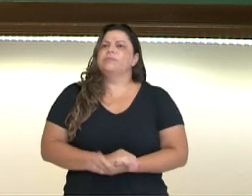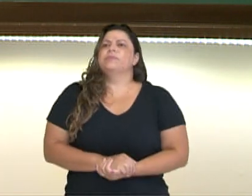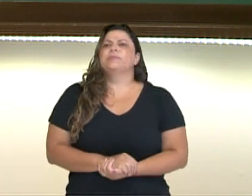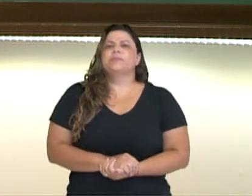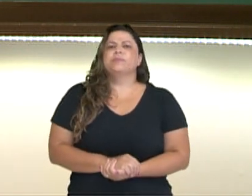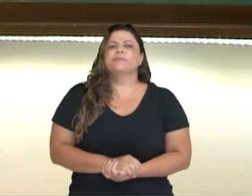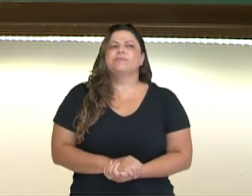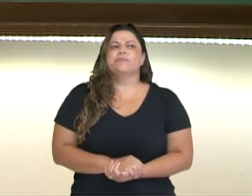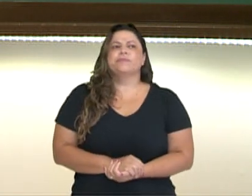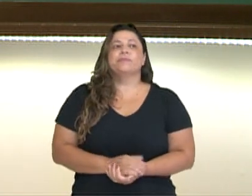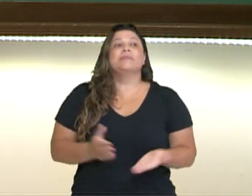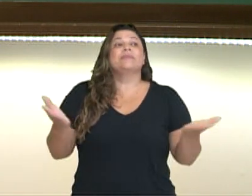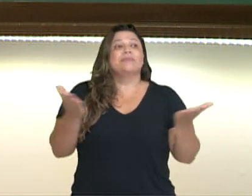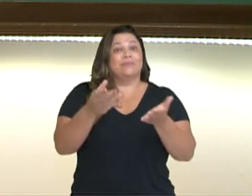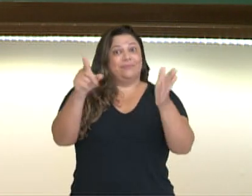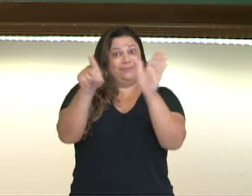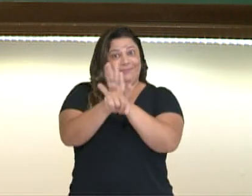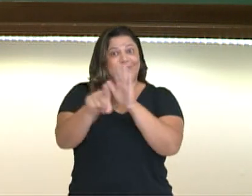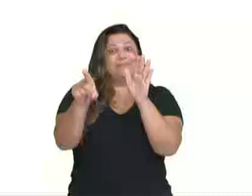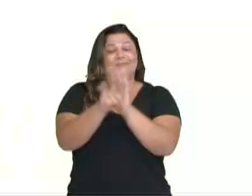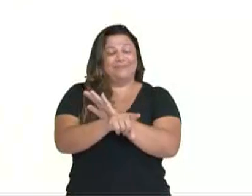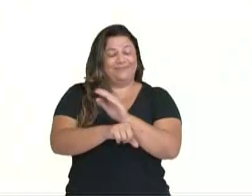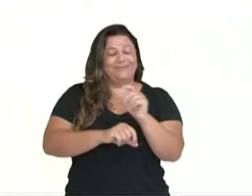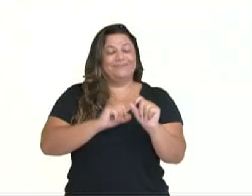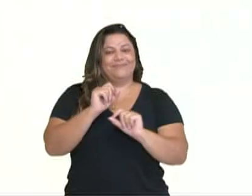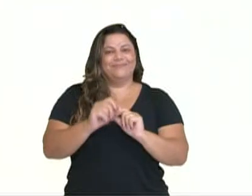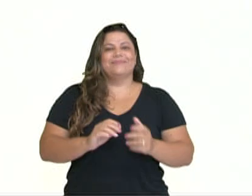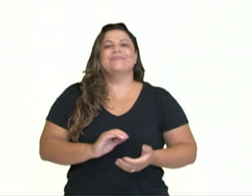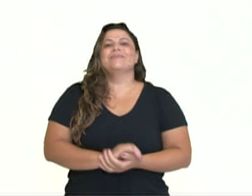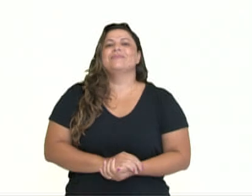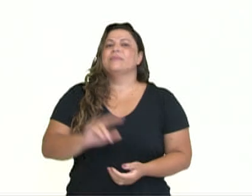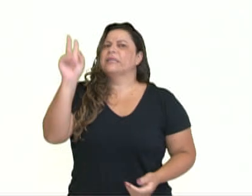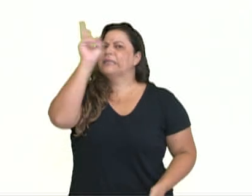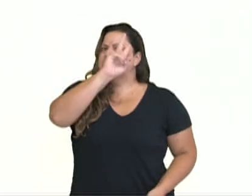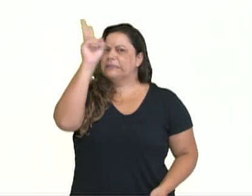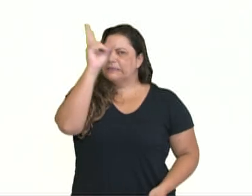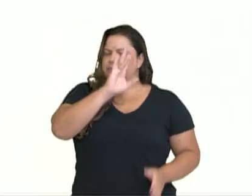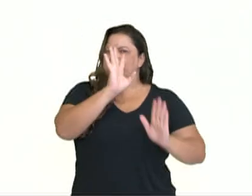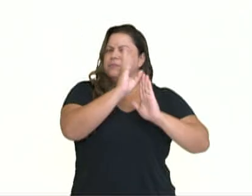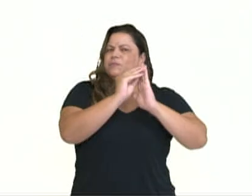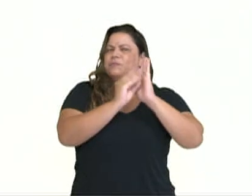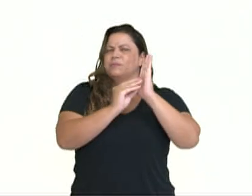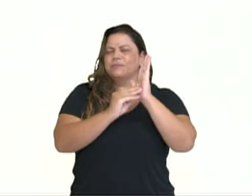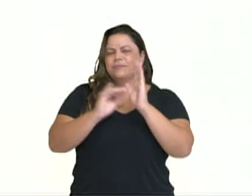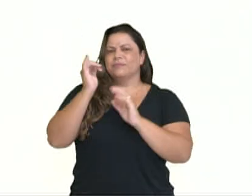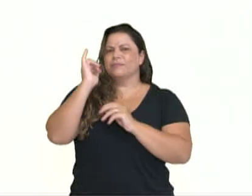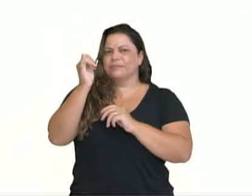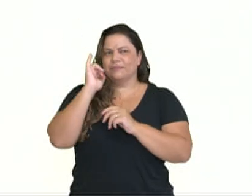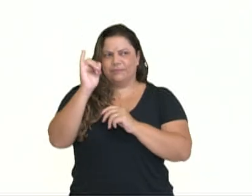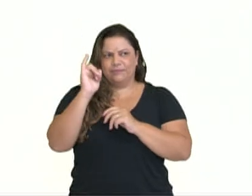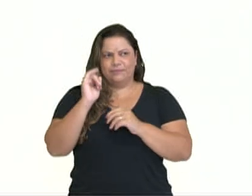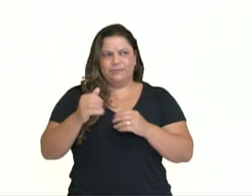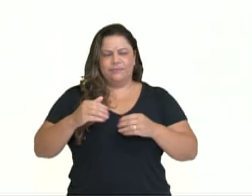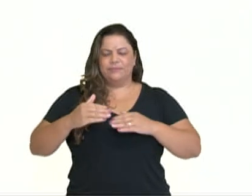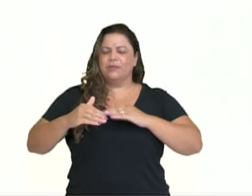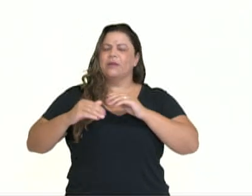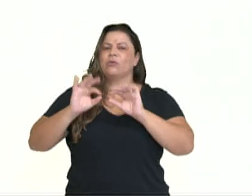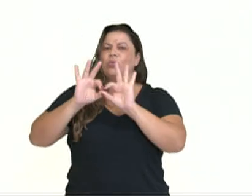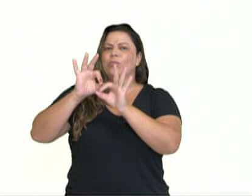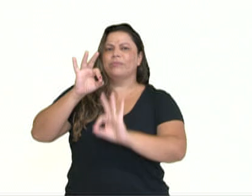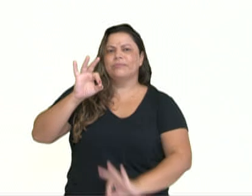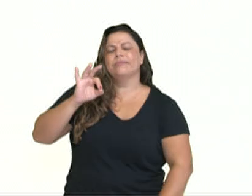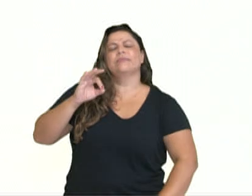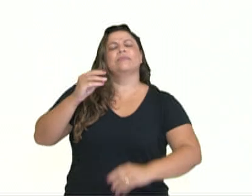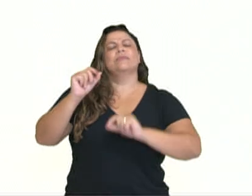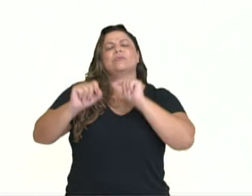Agora a professora colocou um quiz aqui para vocês. Lembrando-se dos elementos da narrativa, o enredo é um deles. Quais as